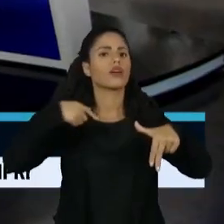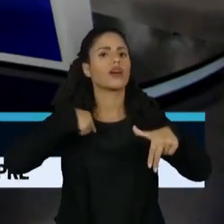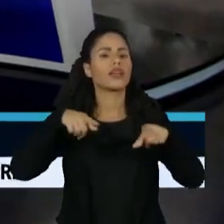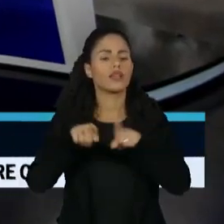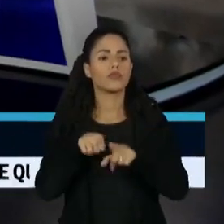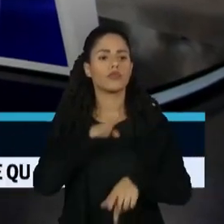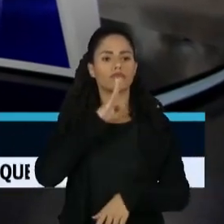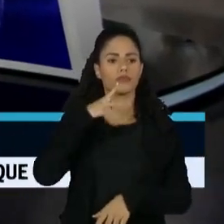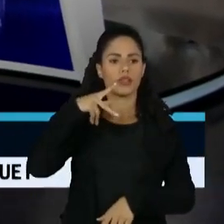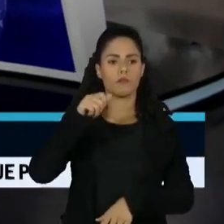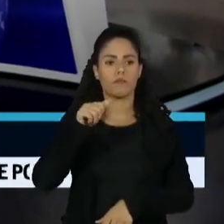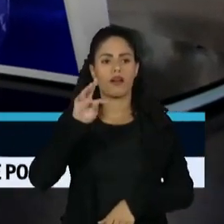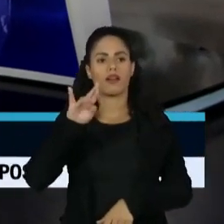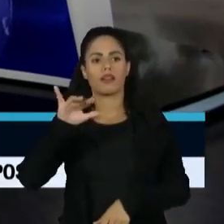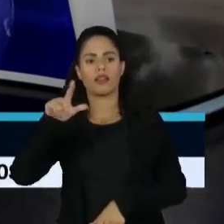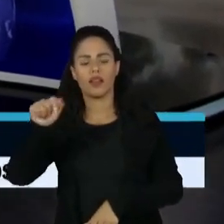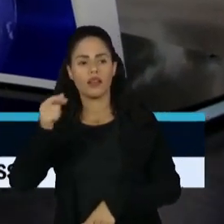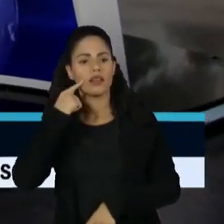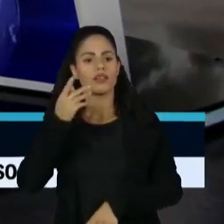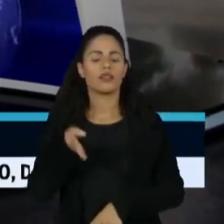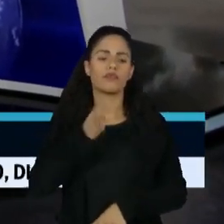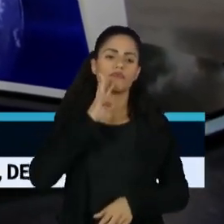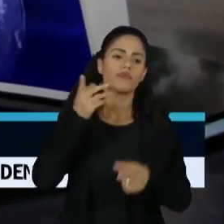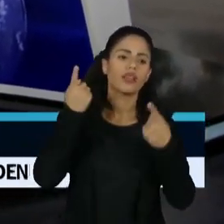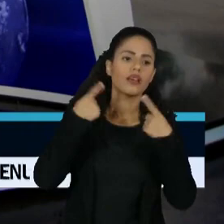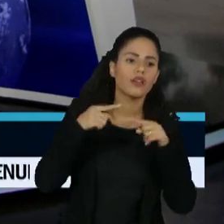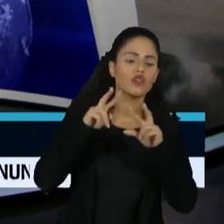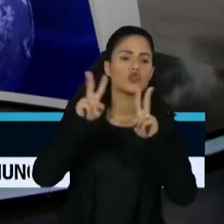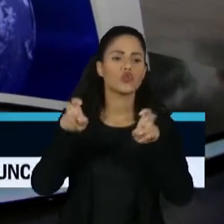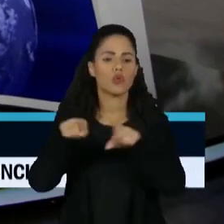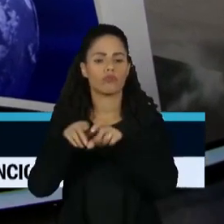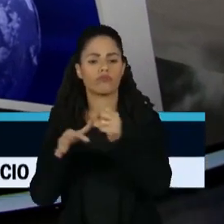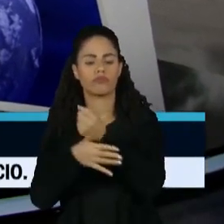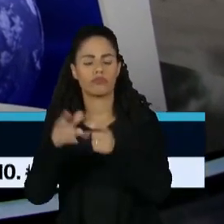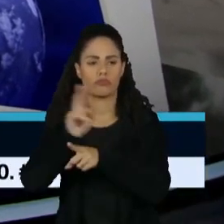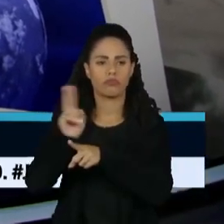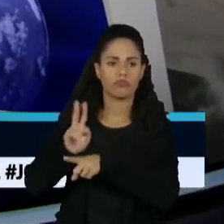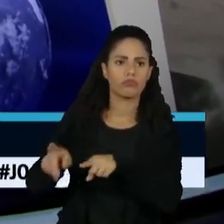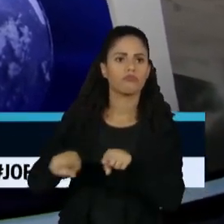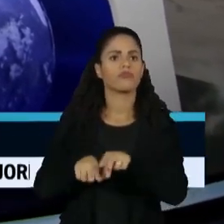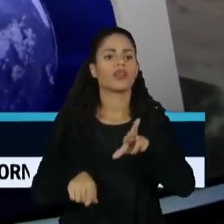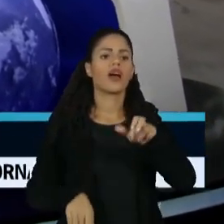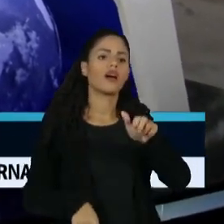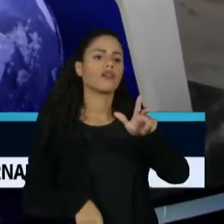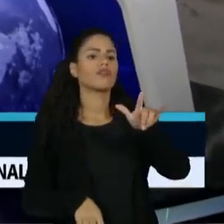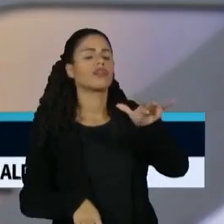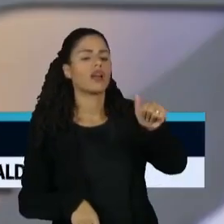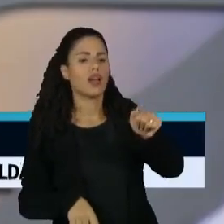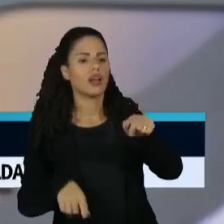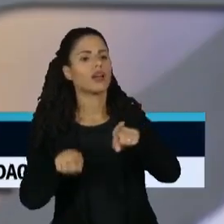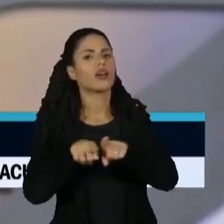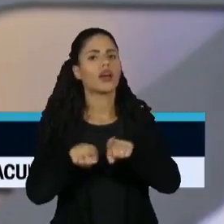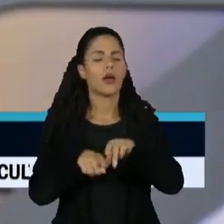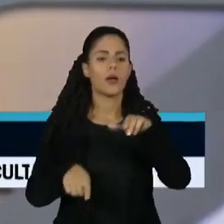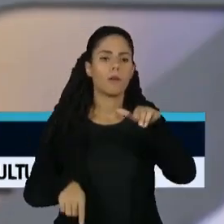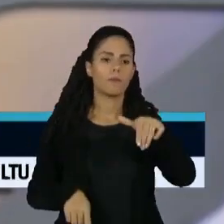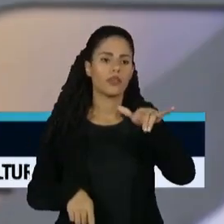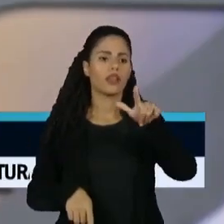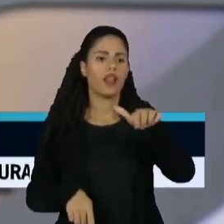essa coisa de que é macrista, mas ficou nessa coisa da segurança pública, ele manteve a coisa da... O Milei manteve a